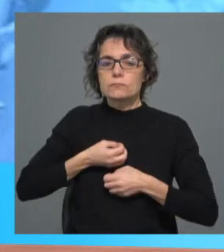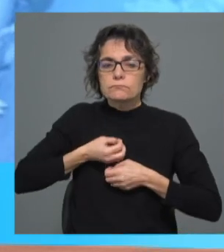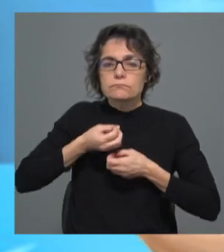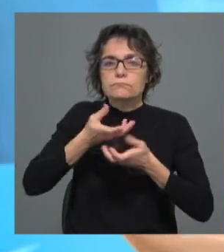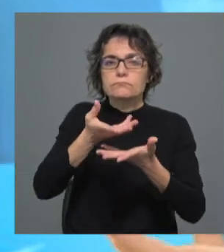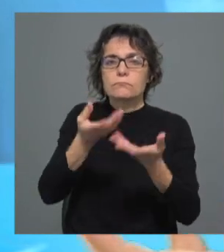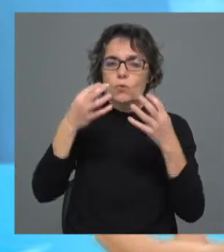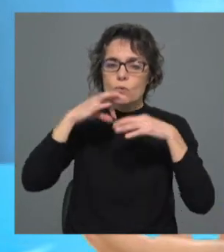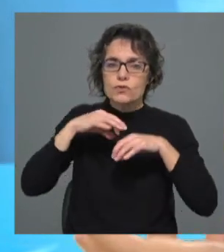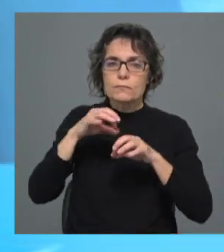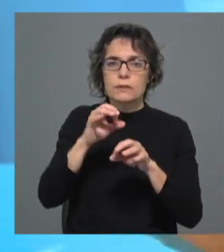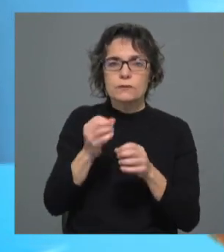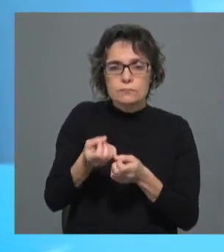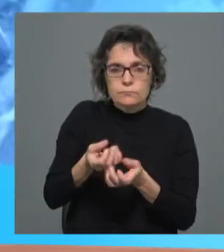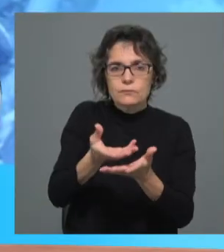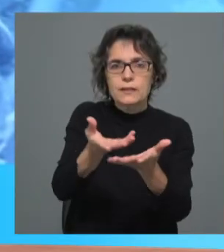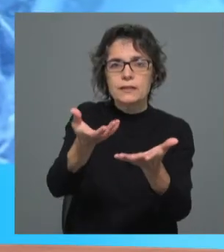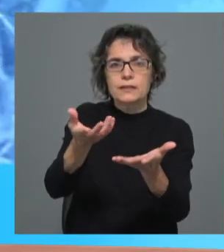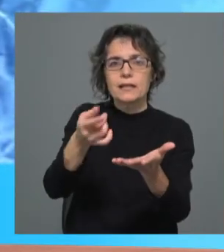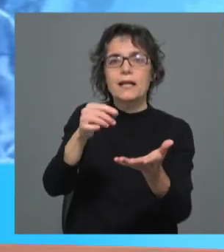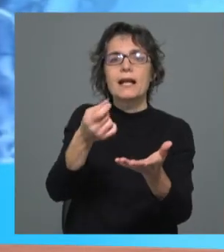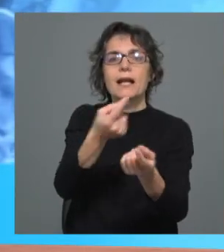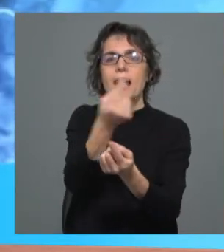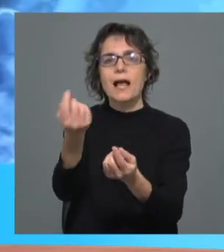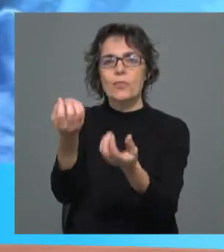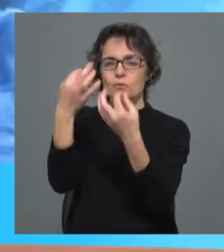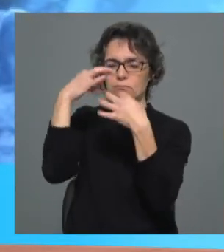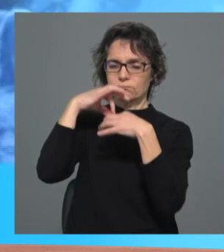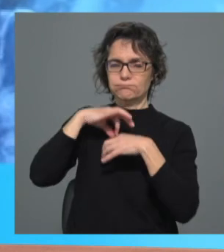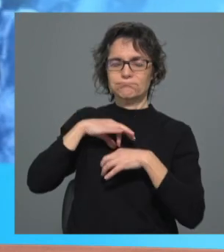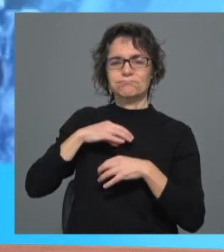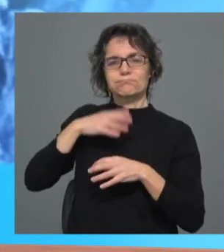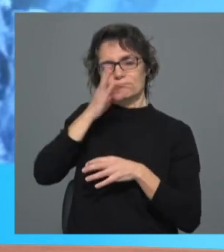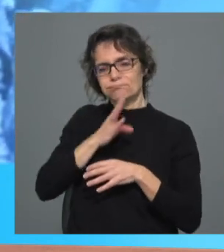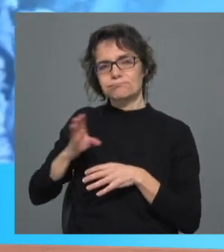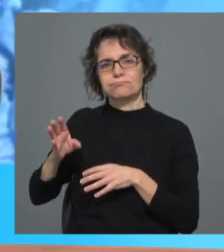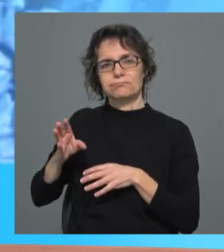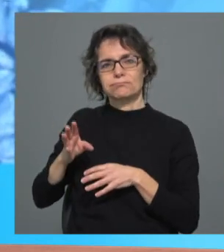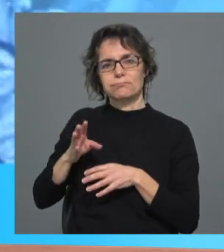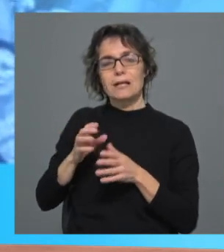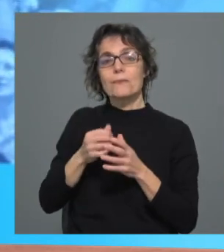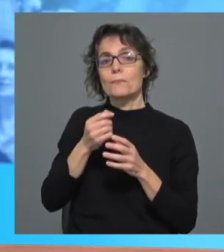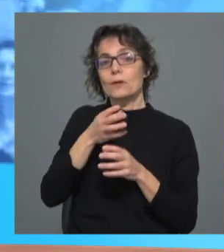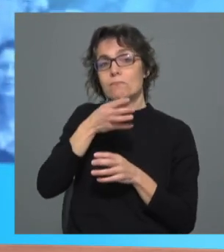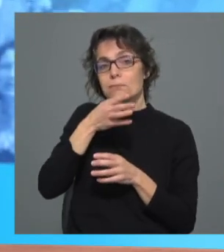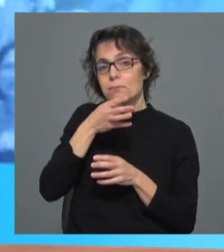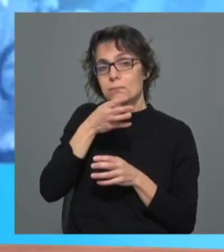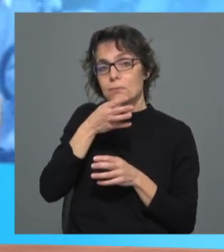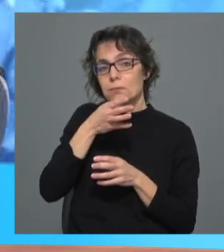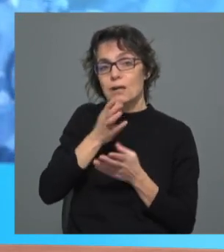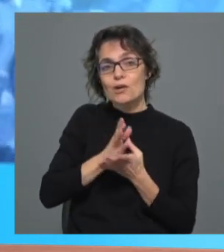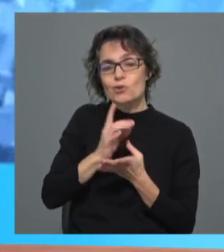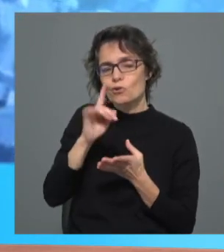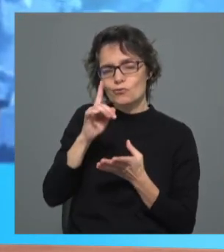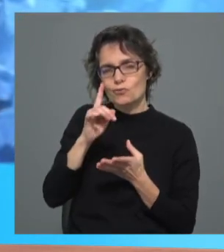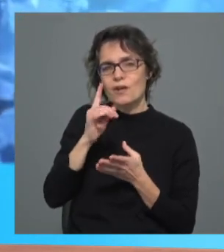atuasse através de mim. É isto. A evangelização não é uma questão de palavras, é uma questão de presença, de